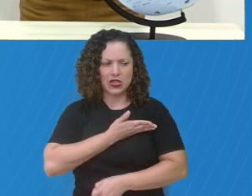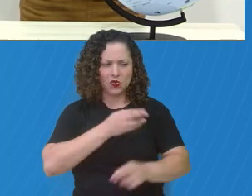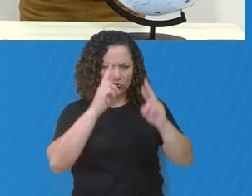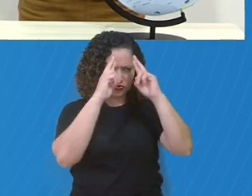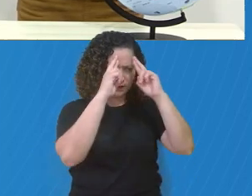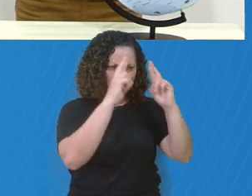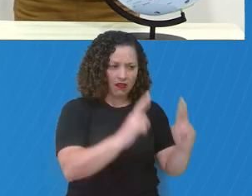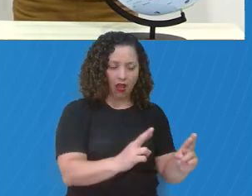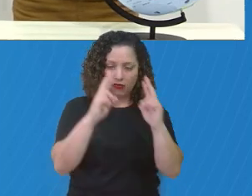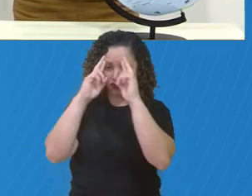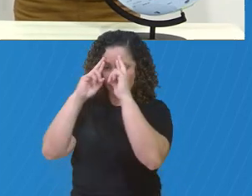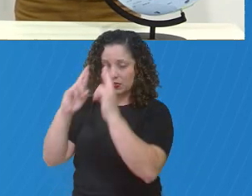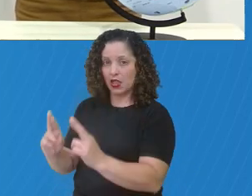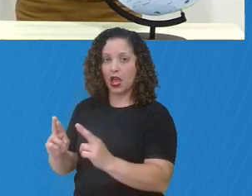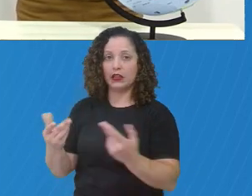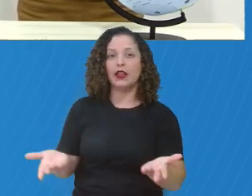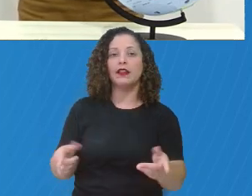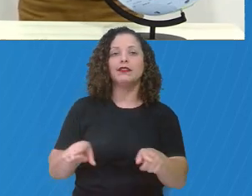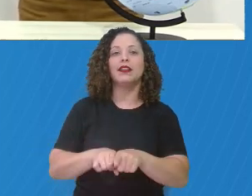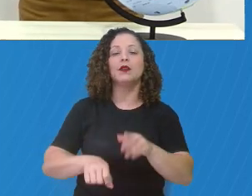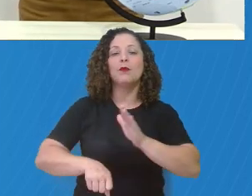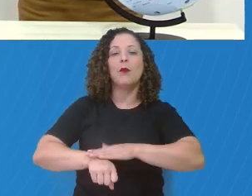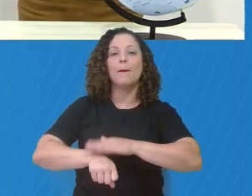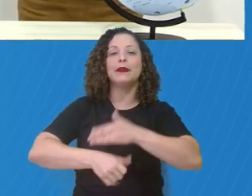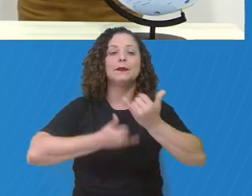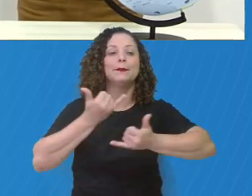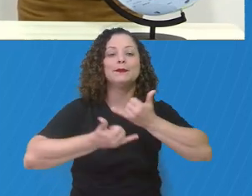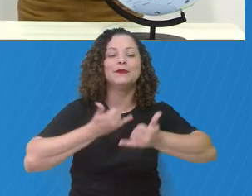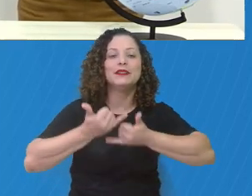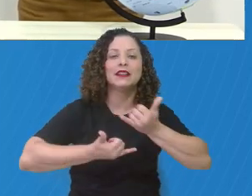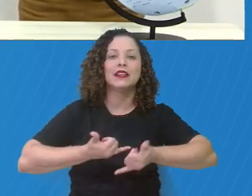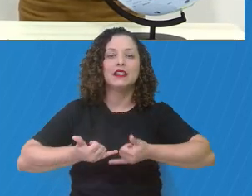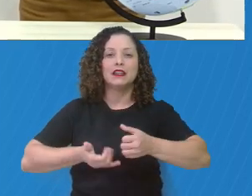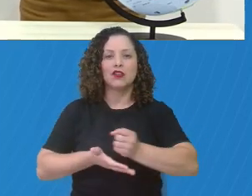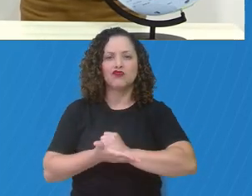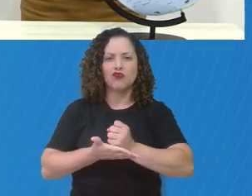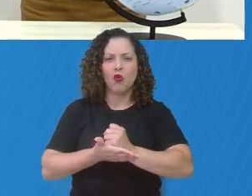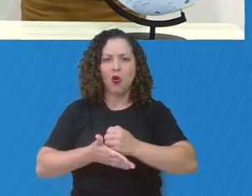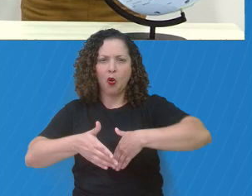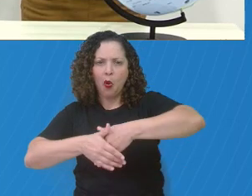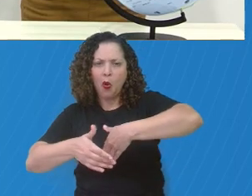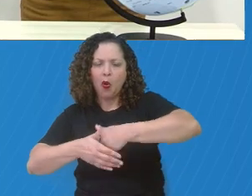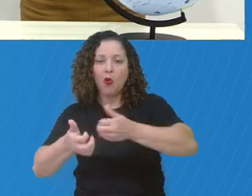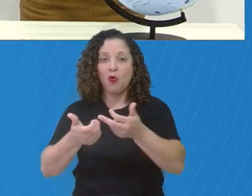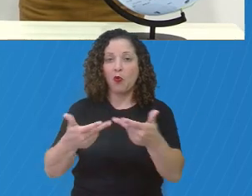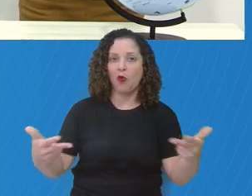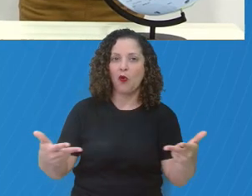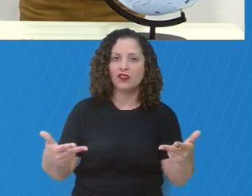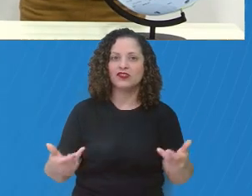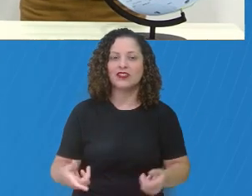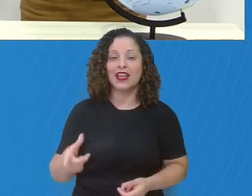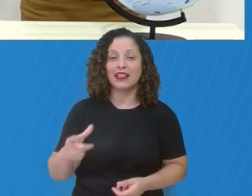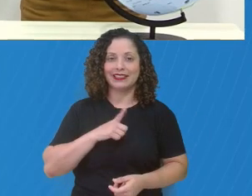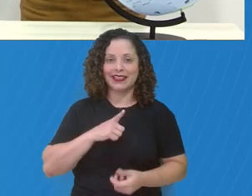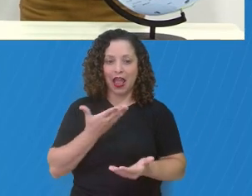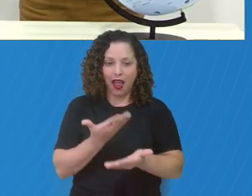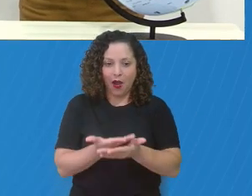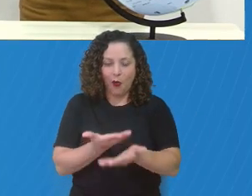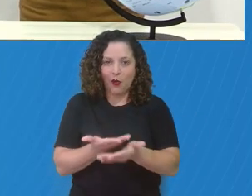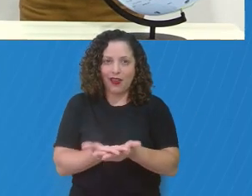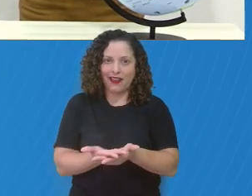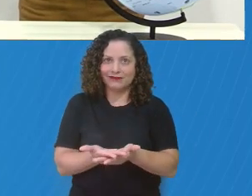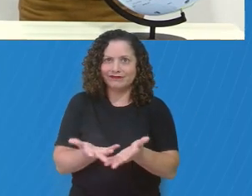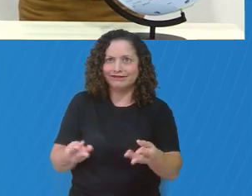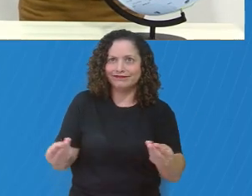hora do jogar, que a gente fala tanto em jogos aqui, né? A gente aprende muito isso também, né? Aí eu entro com a aula de matemática na aula